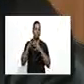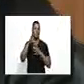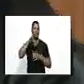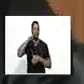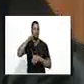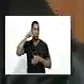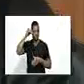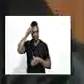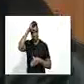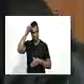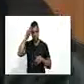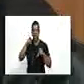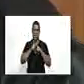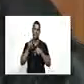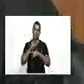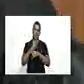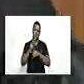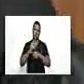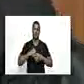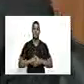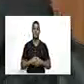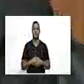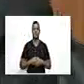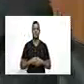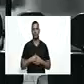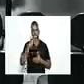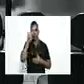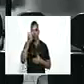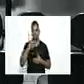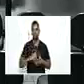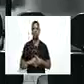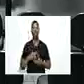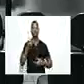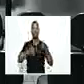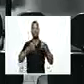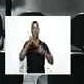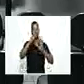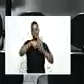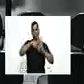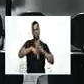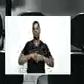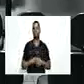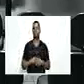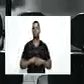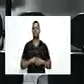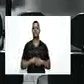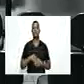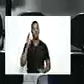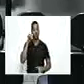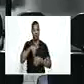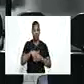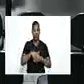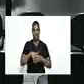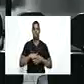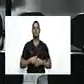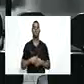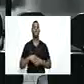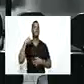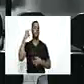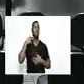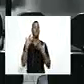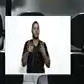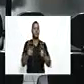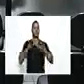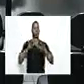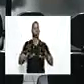nosso município Muito obrigado projeto em discussão em votação vereadores favoráveis